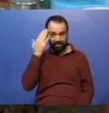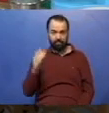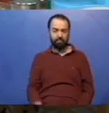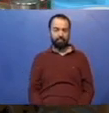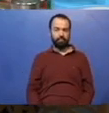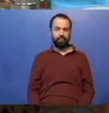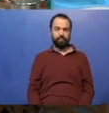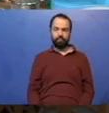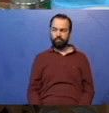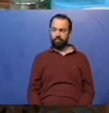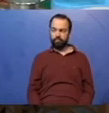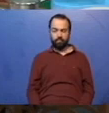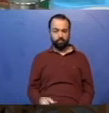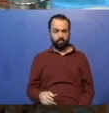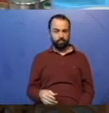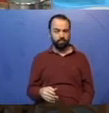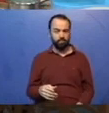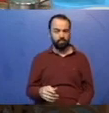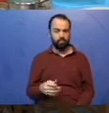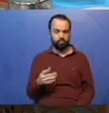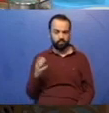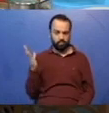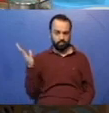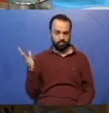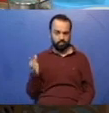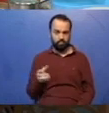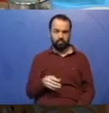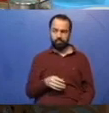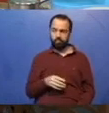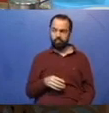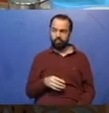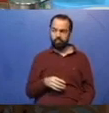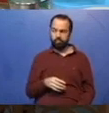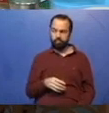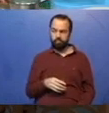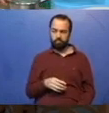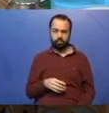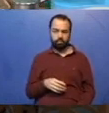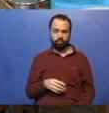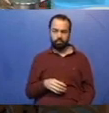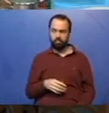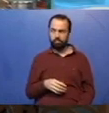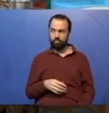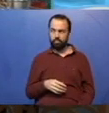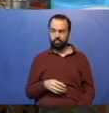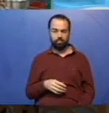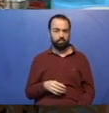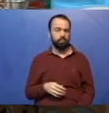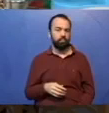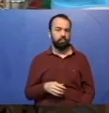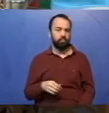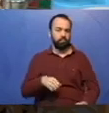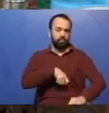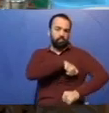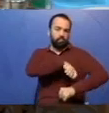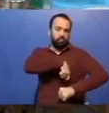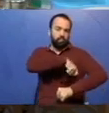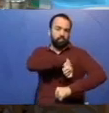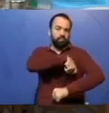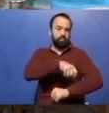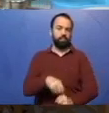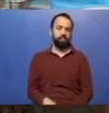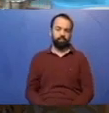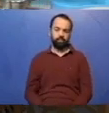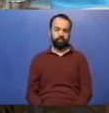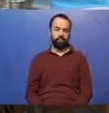ok? E aqui eu trouxe para vocês essa panela, tá? Eu peço para não precisa fazer em casa porque tem que mexer com